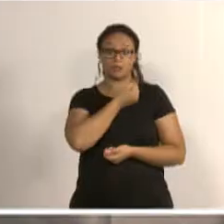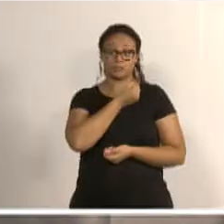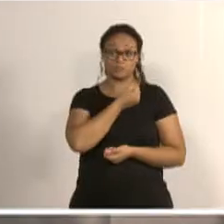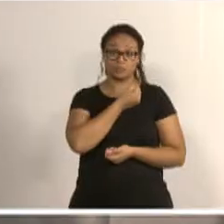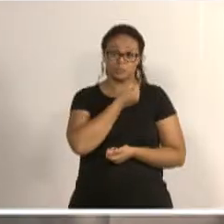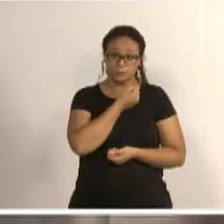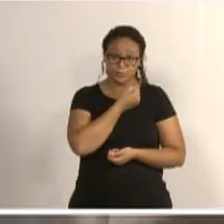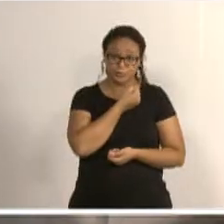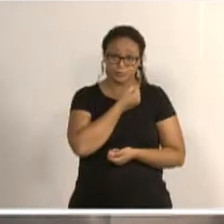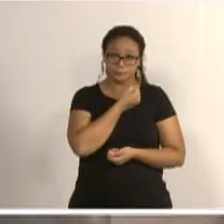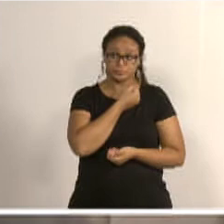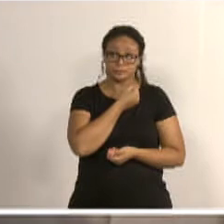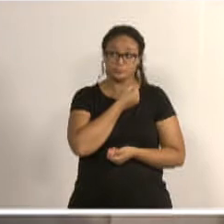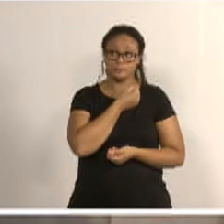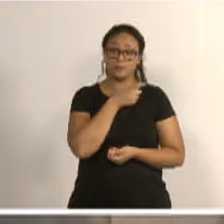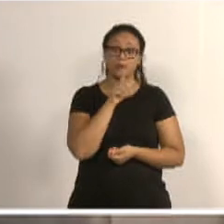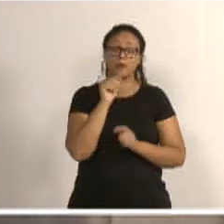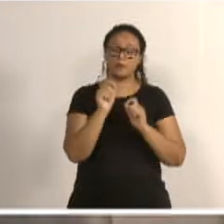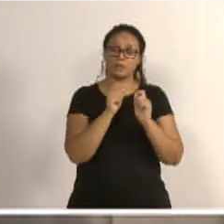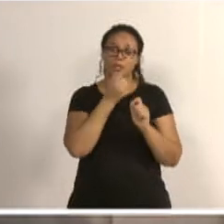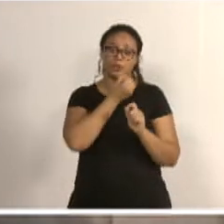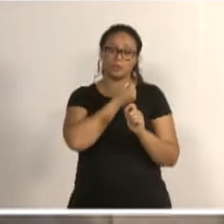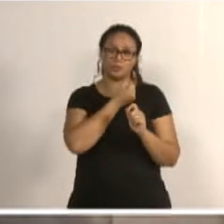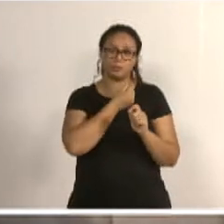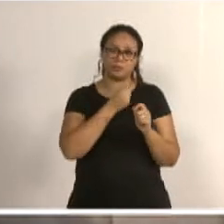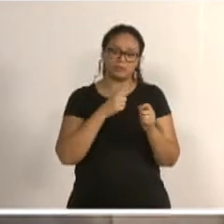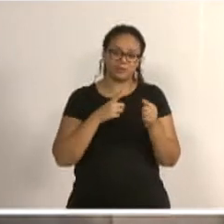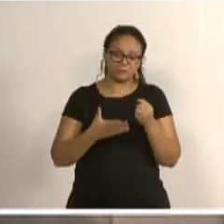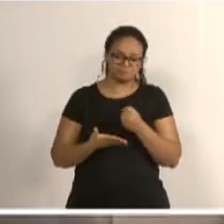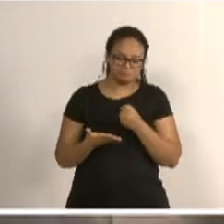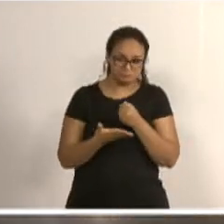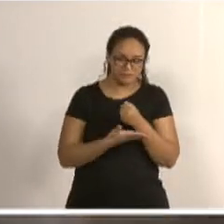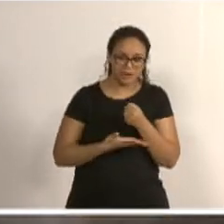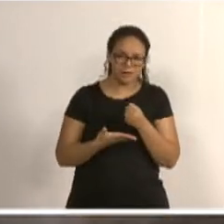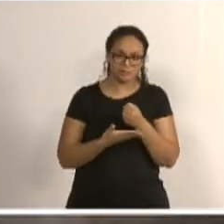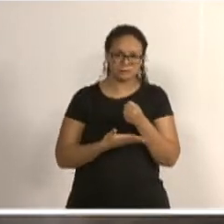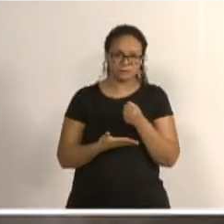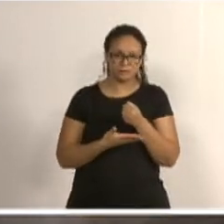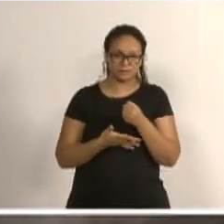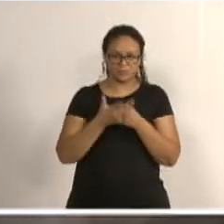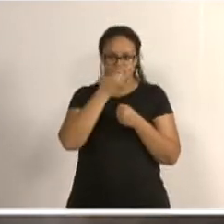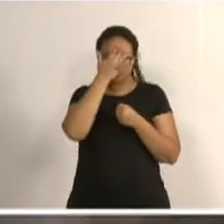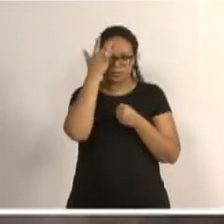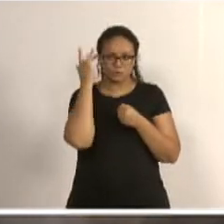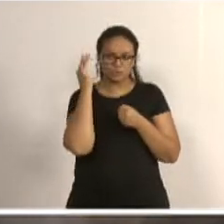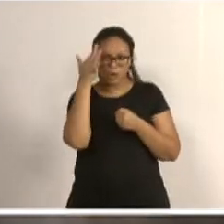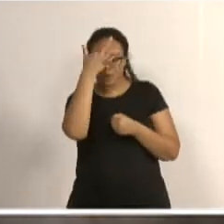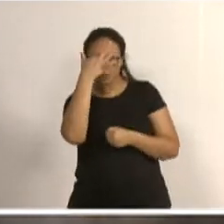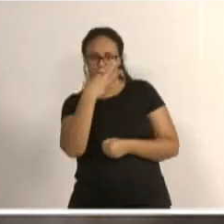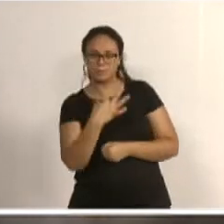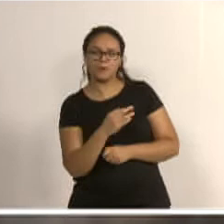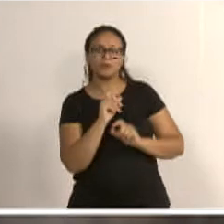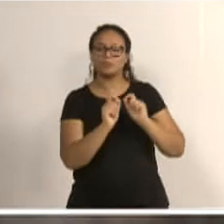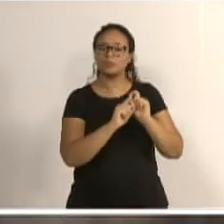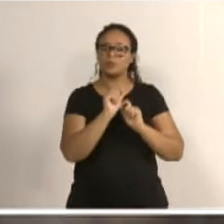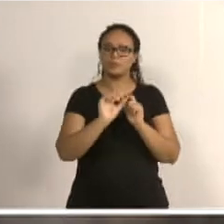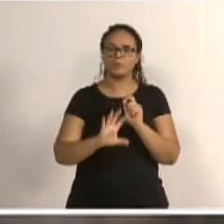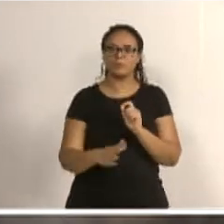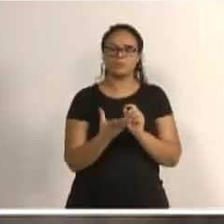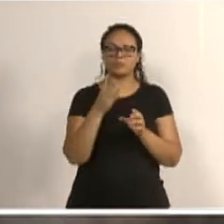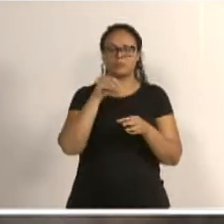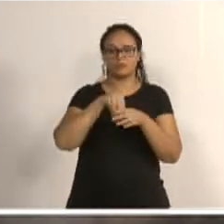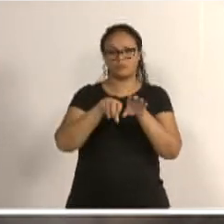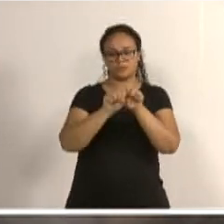são auxílios que fazem as pessoas identificar o que acontece com o sistema.